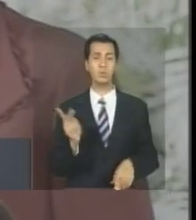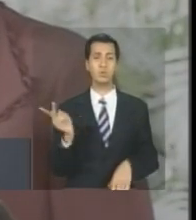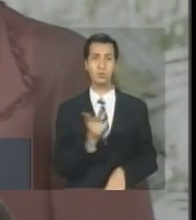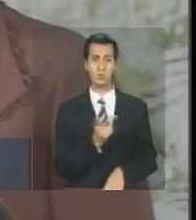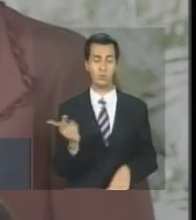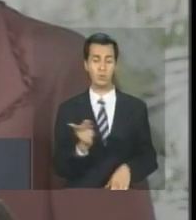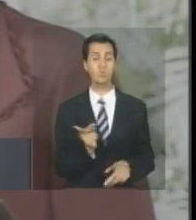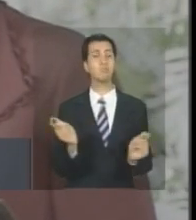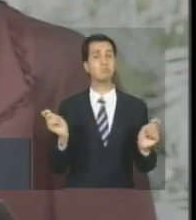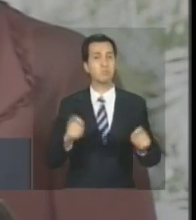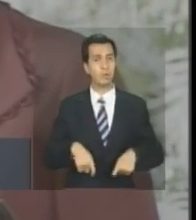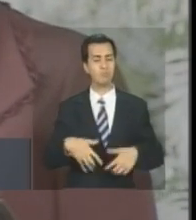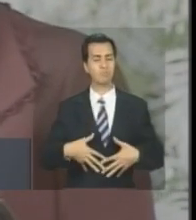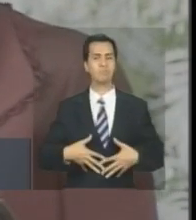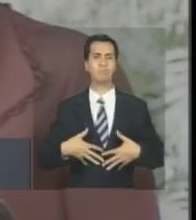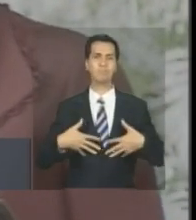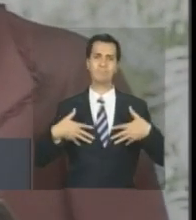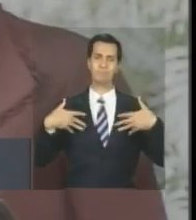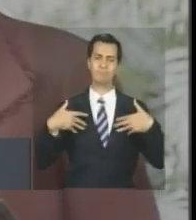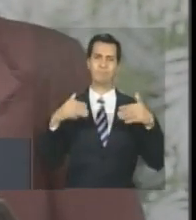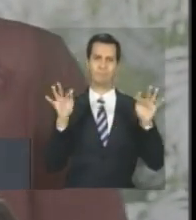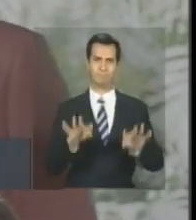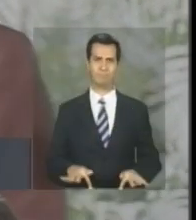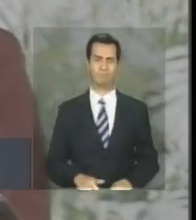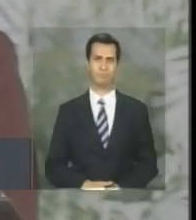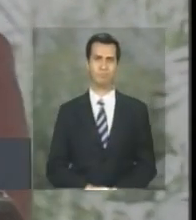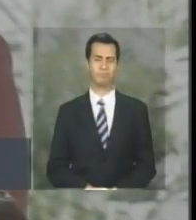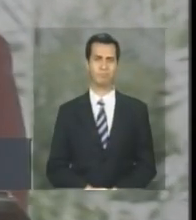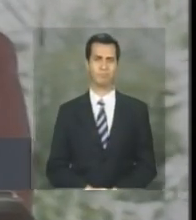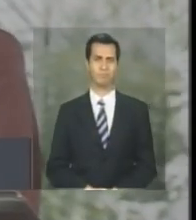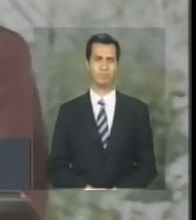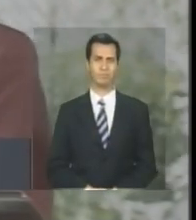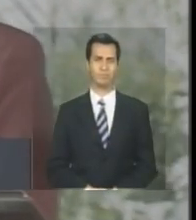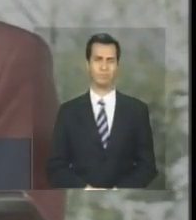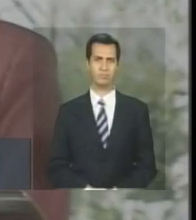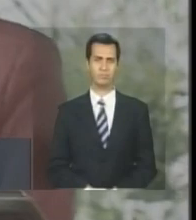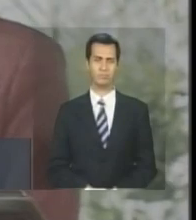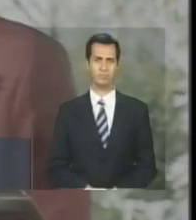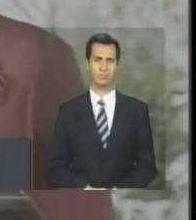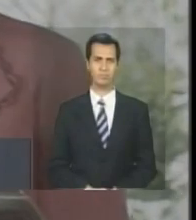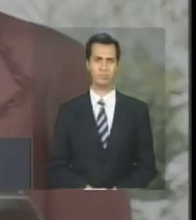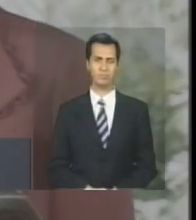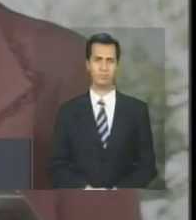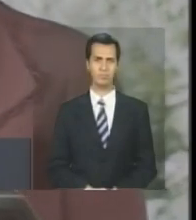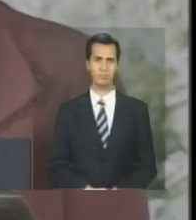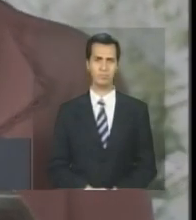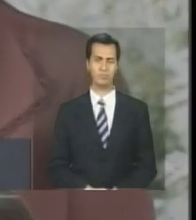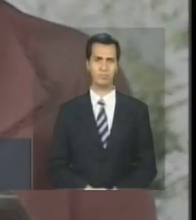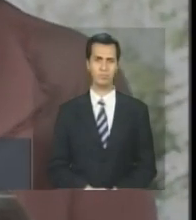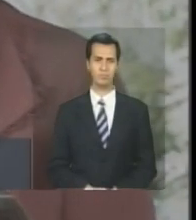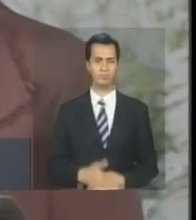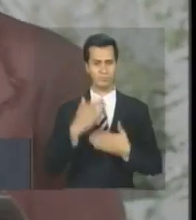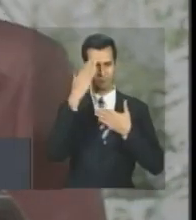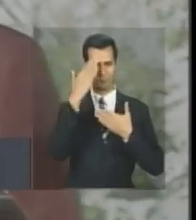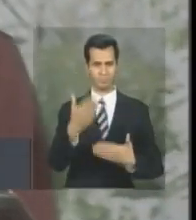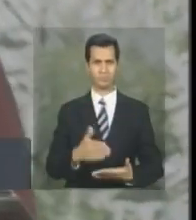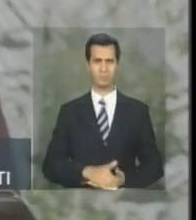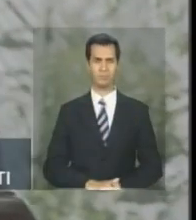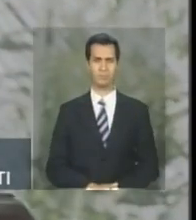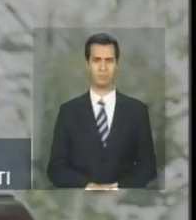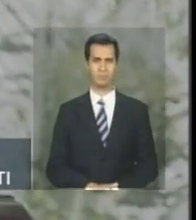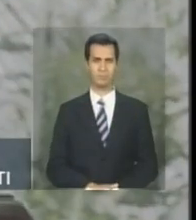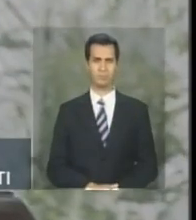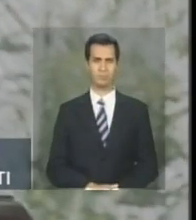poderão se orgulhar. Um partenariado onde os dois povos poderão ser fiers. Muito obrigado. Je vous remercie.